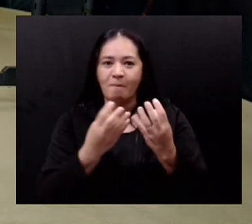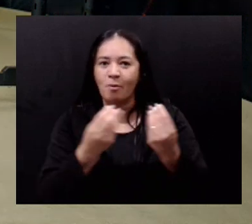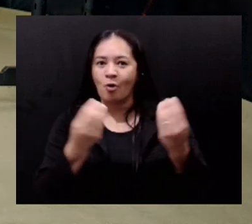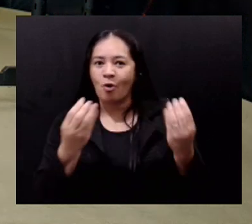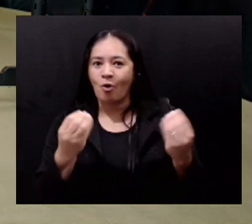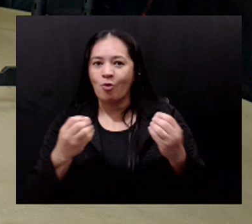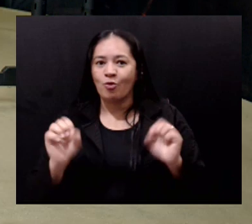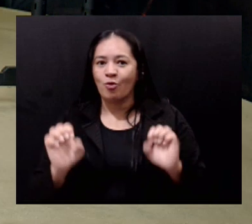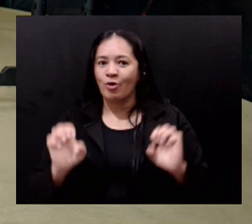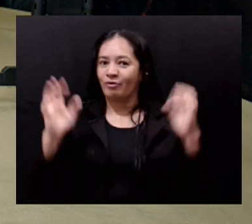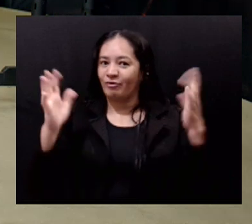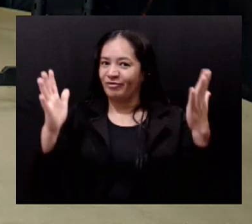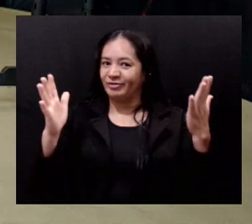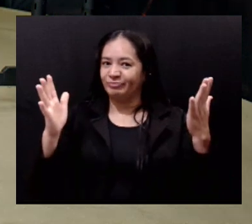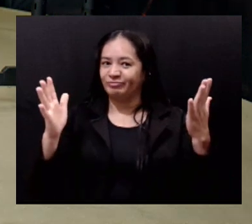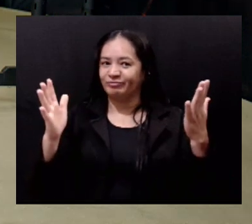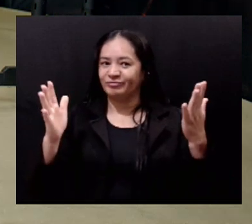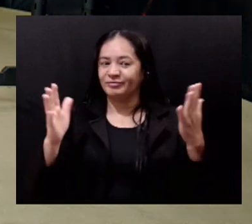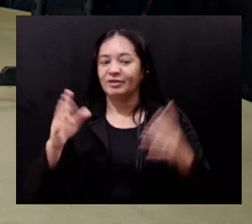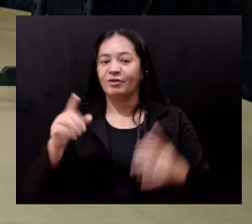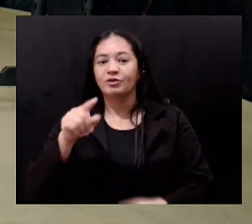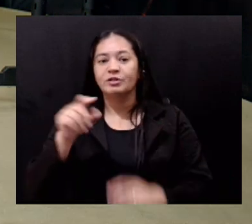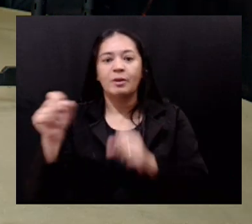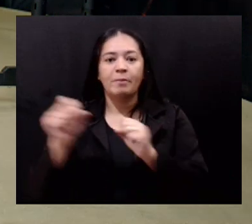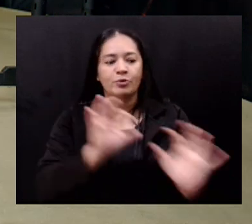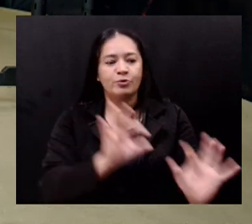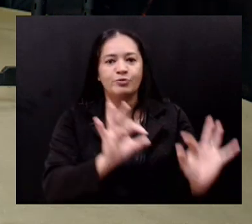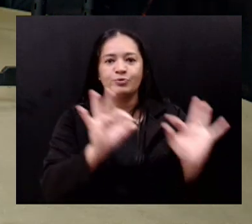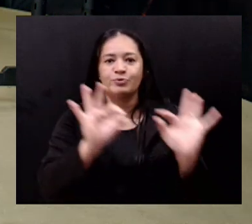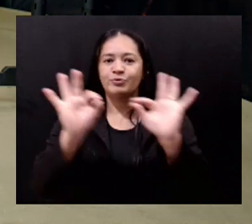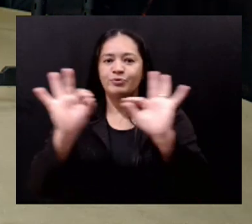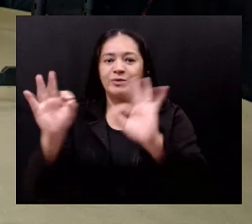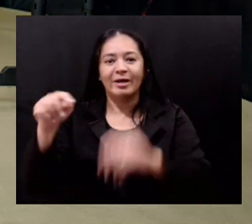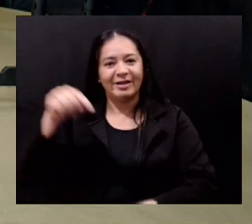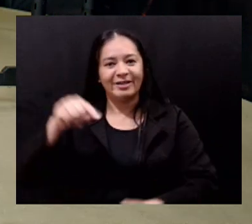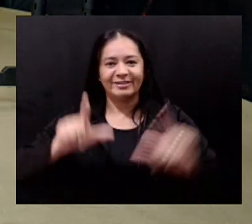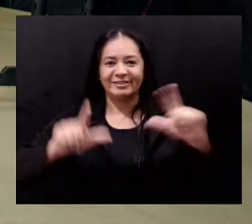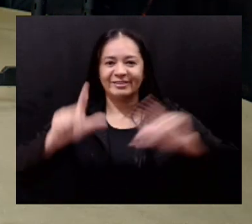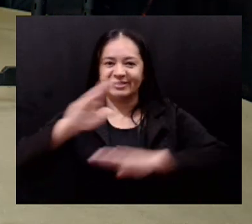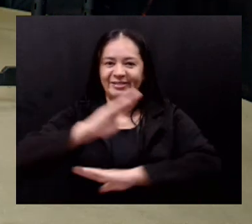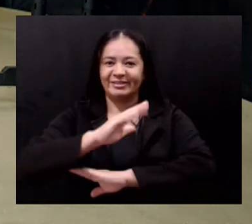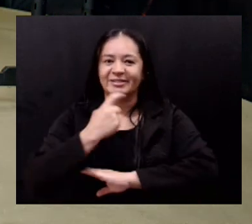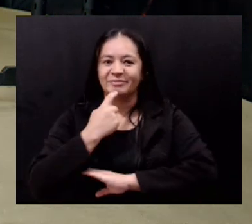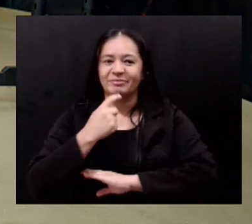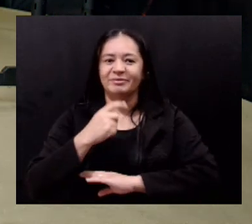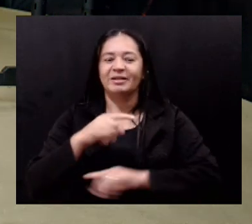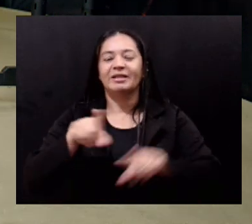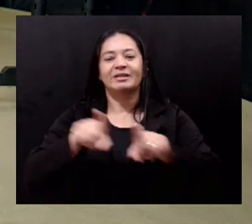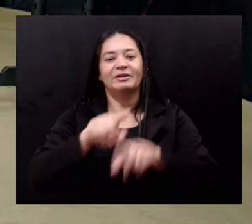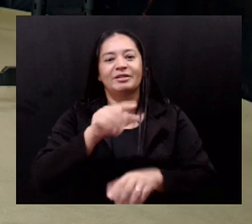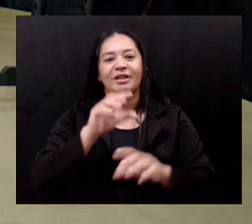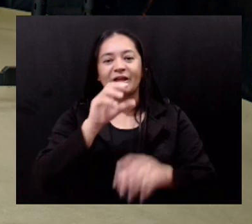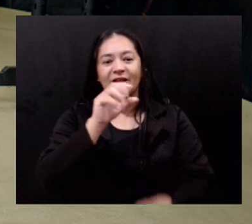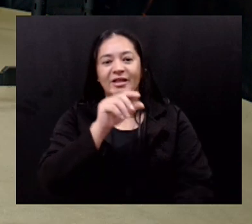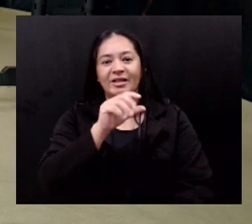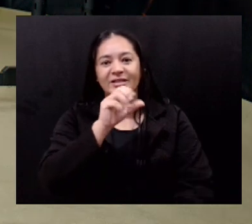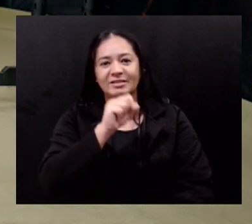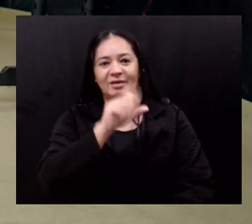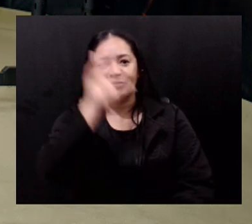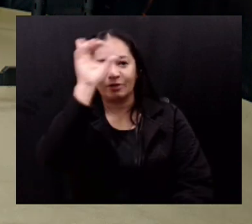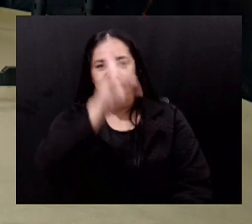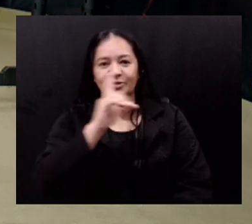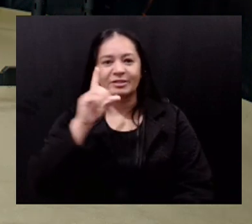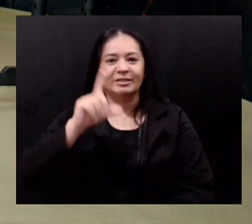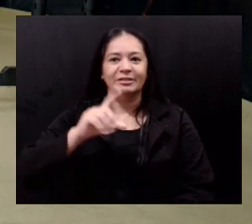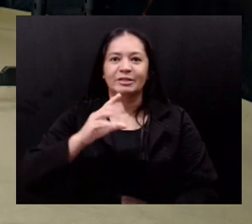E, inclusive, você pode acompanhar tudo aqui na TV Câmara. E final de semana tem bastante coisa boa, tem